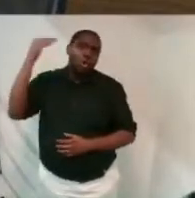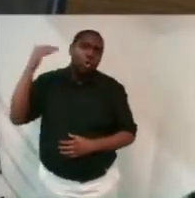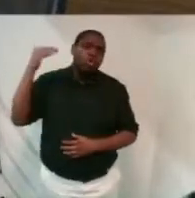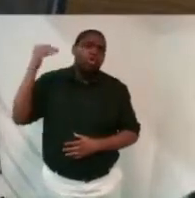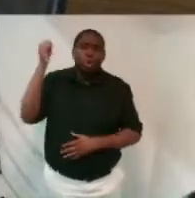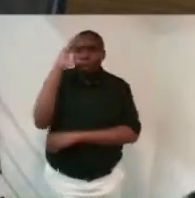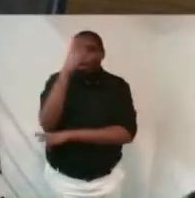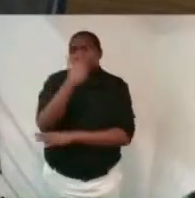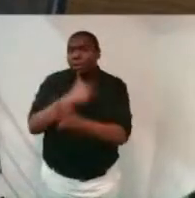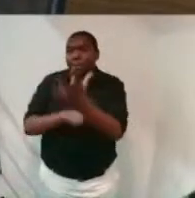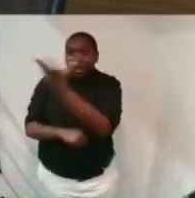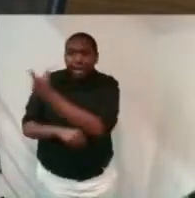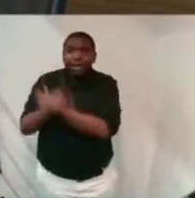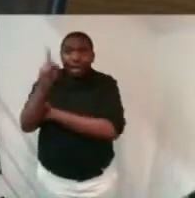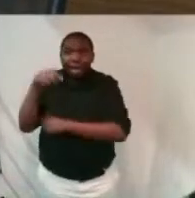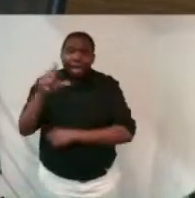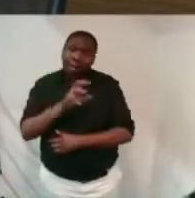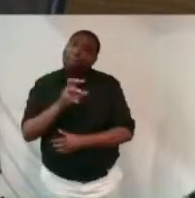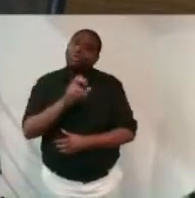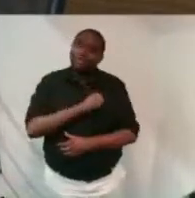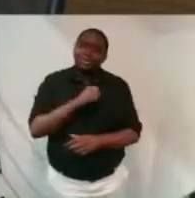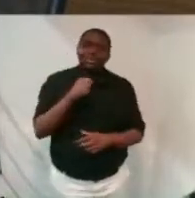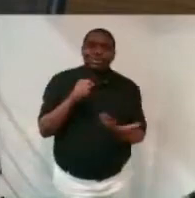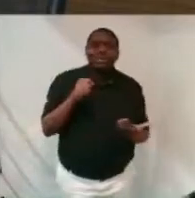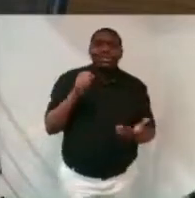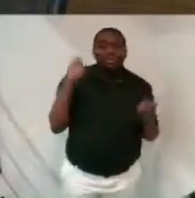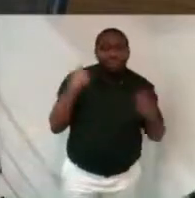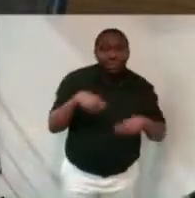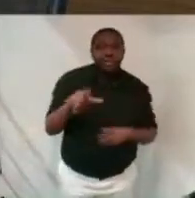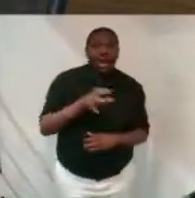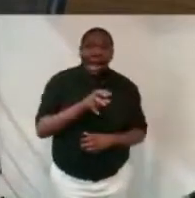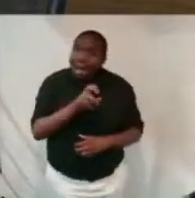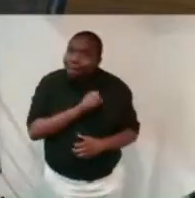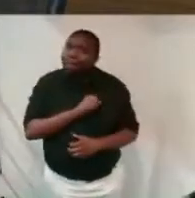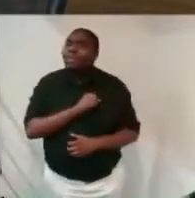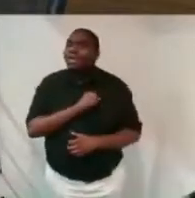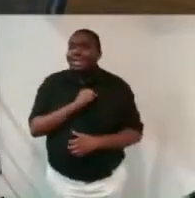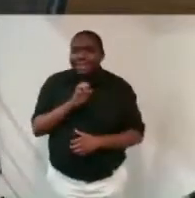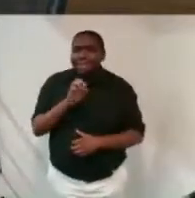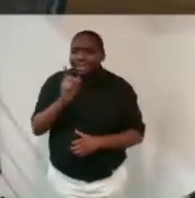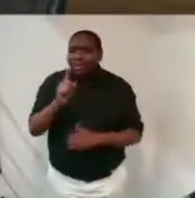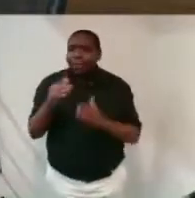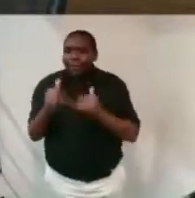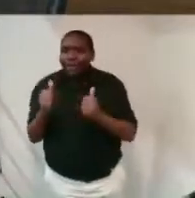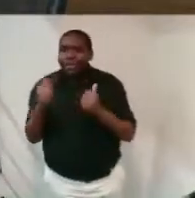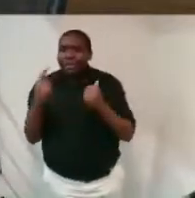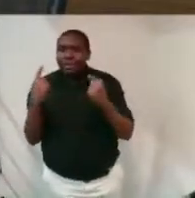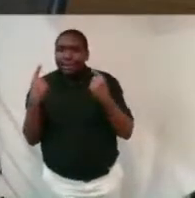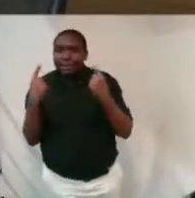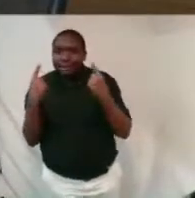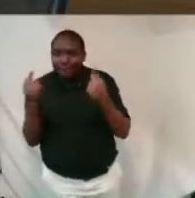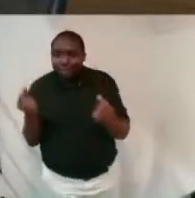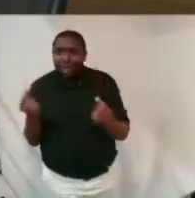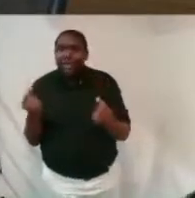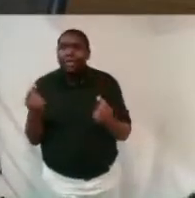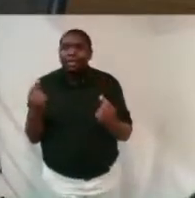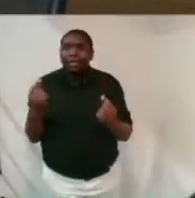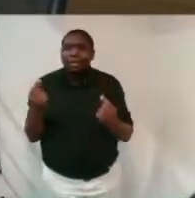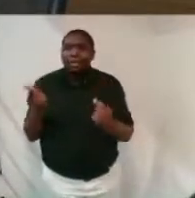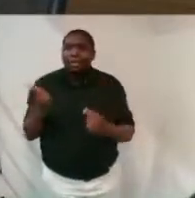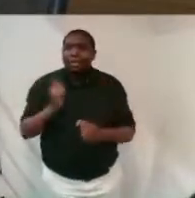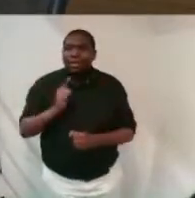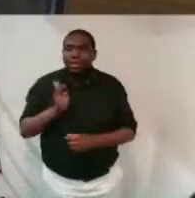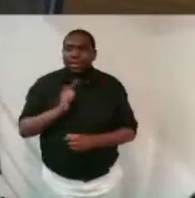é apaixonado, porque se não for apaixonado, ele vai pedir para sair. Ele vai pedir para sair, porque ou você, o meio ambiente, ou você